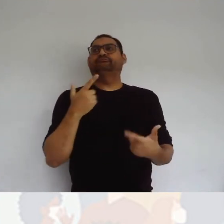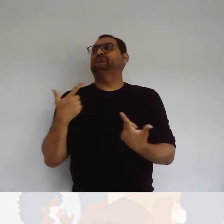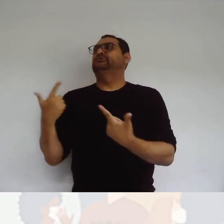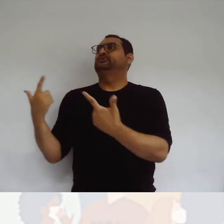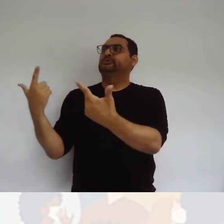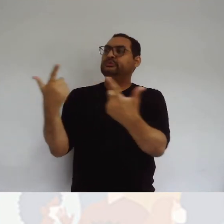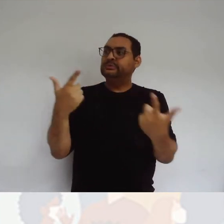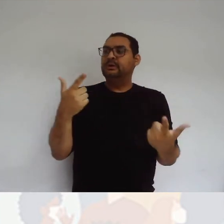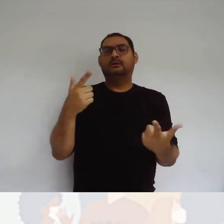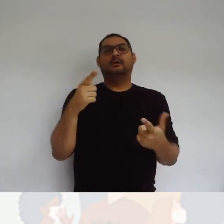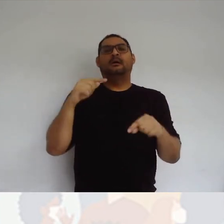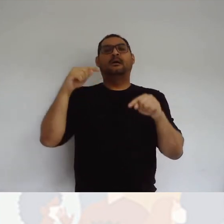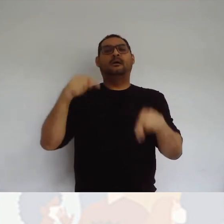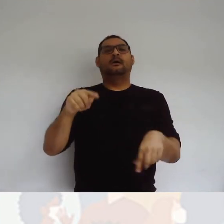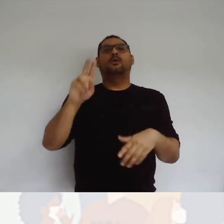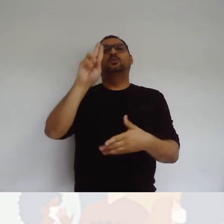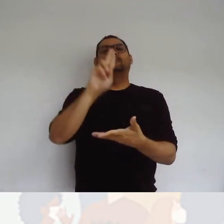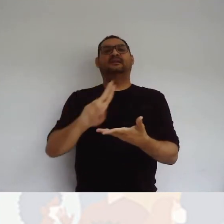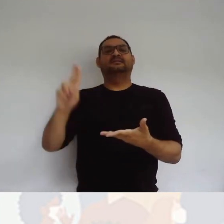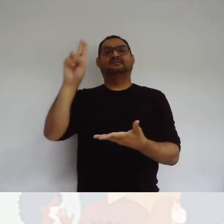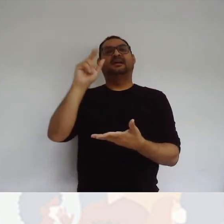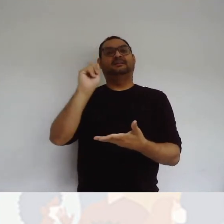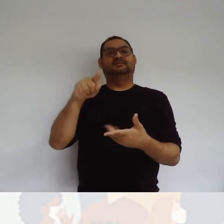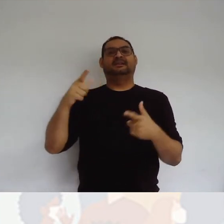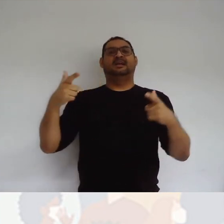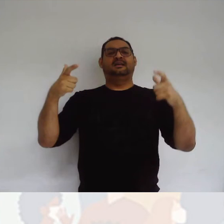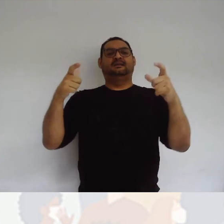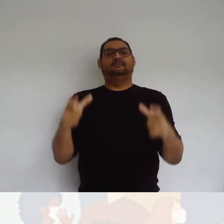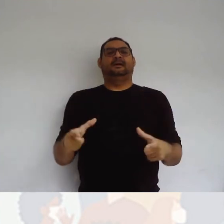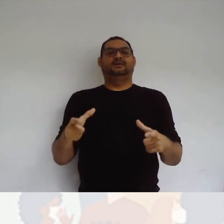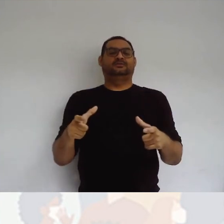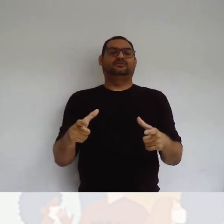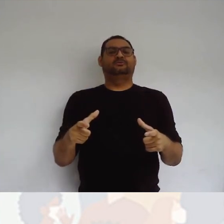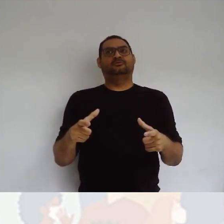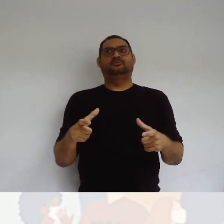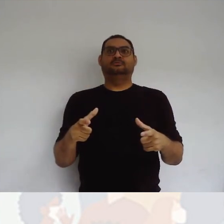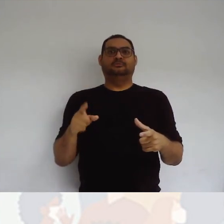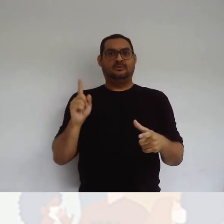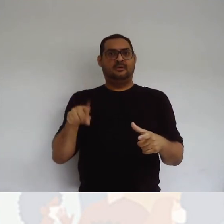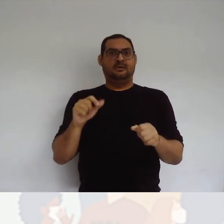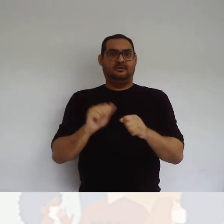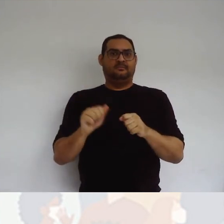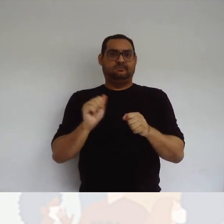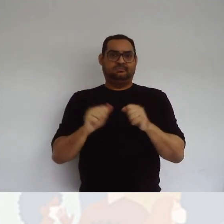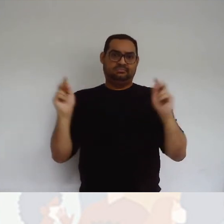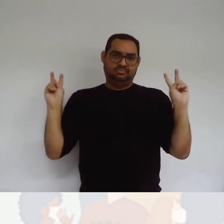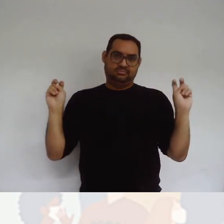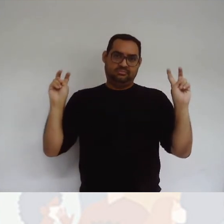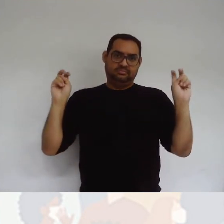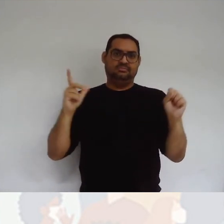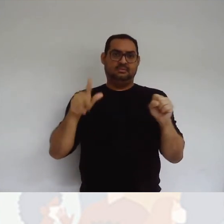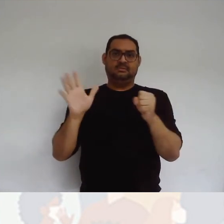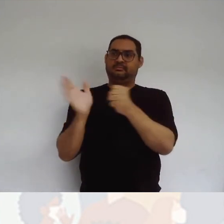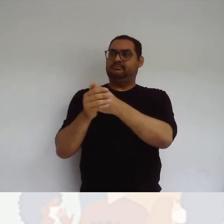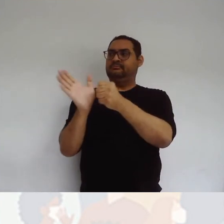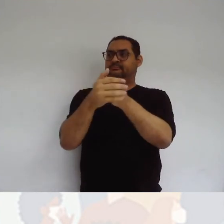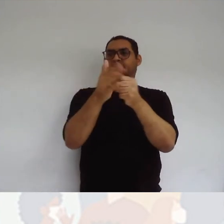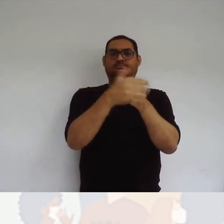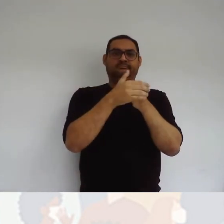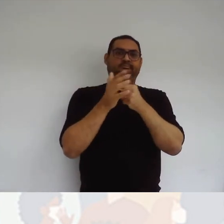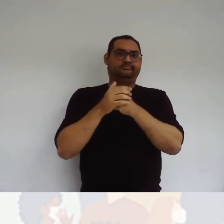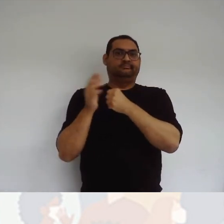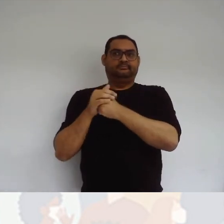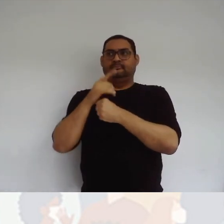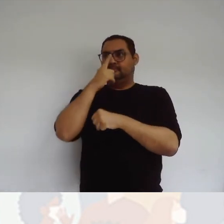sexo, e a universidade também ela é um espaço também para se fazer isso, entre aspas, nas surdinas, né, entre